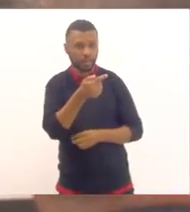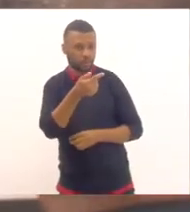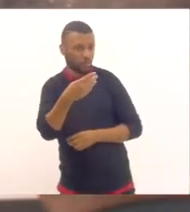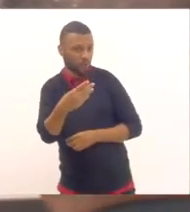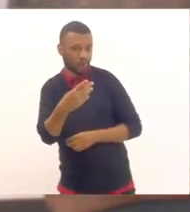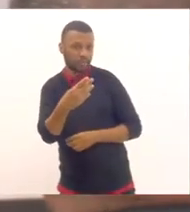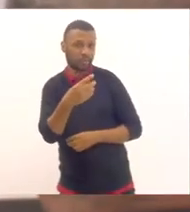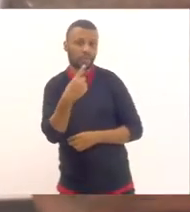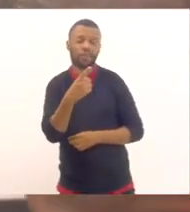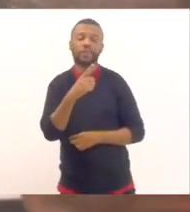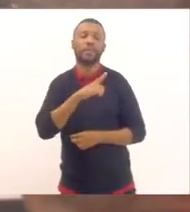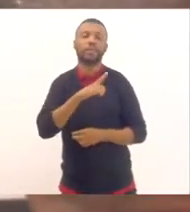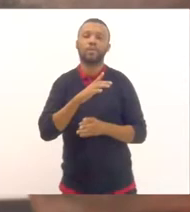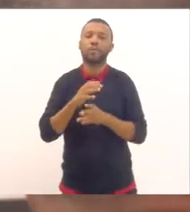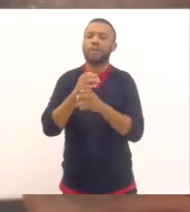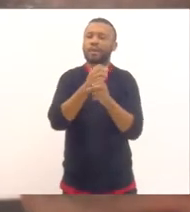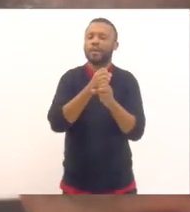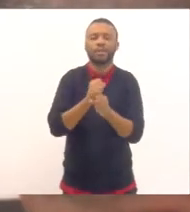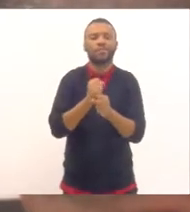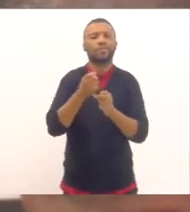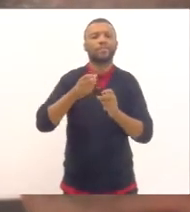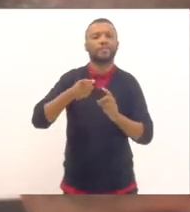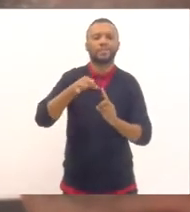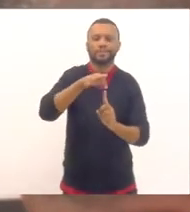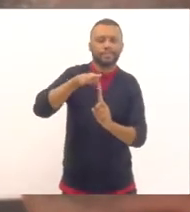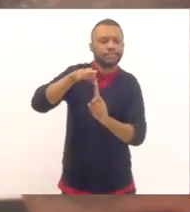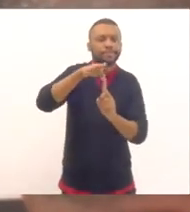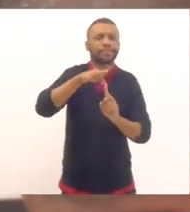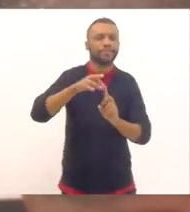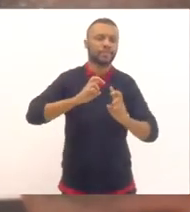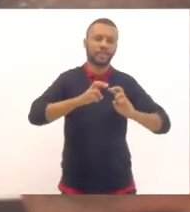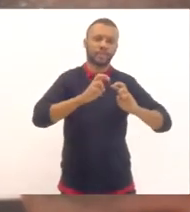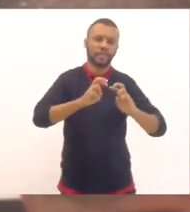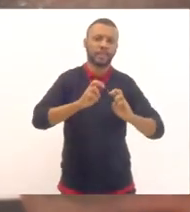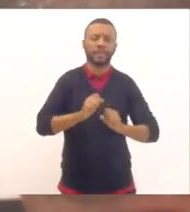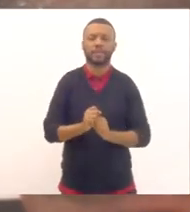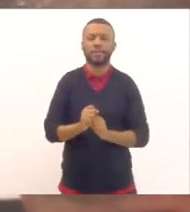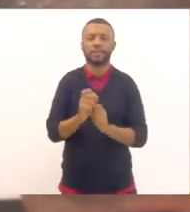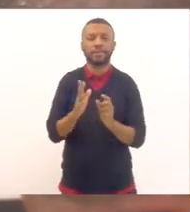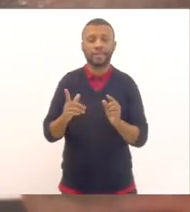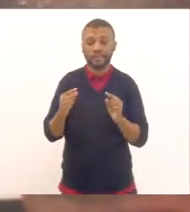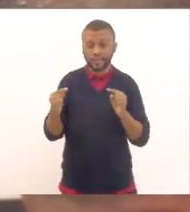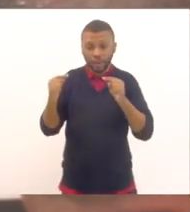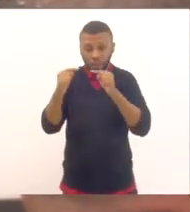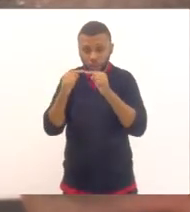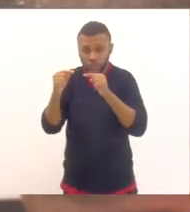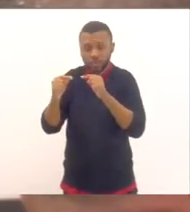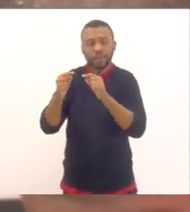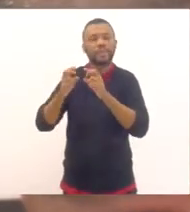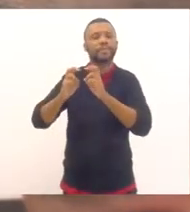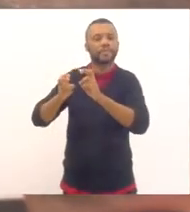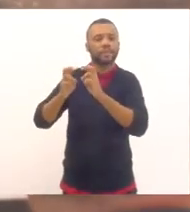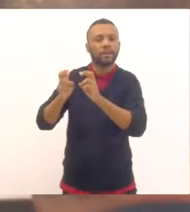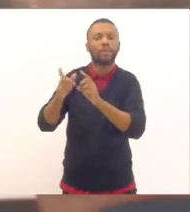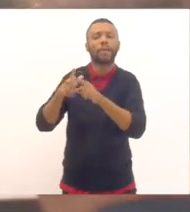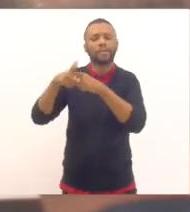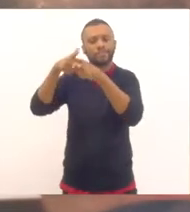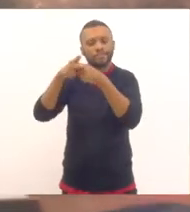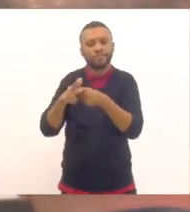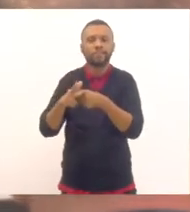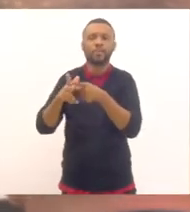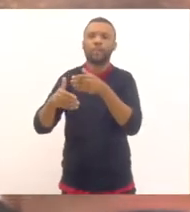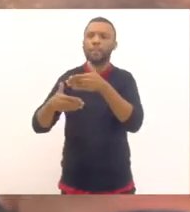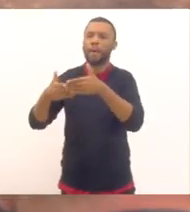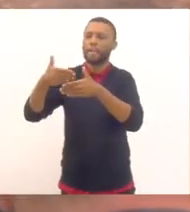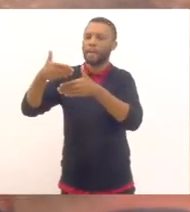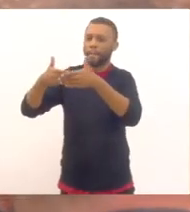independente dessas operações são realizadas de acordo com a necessidade da SuperVia para fazer reparos na nos muros né